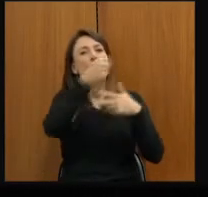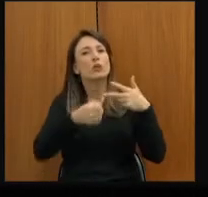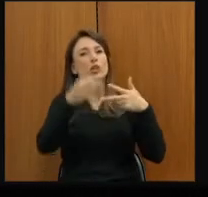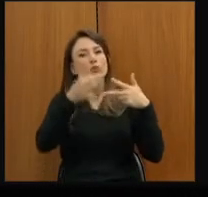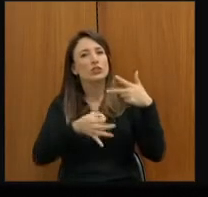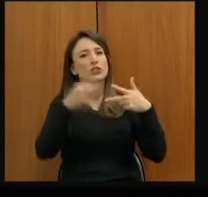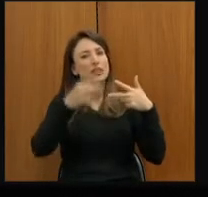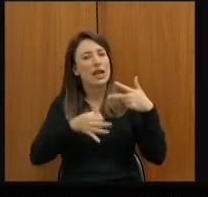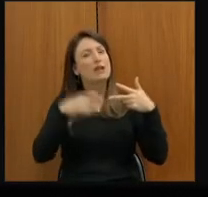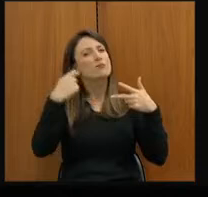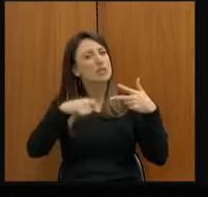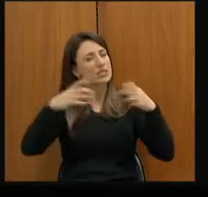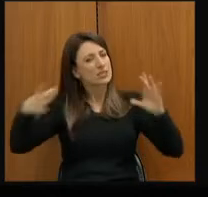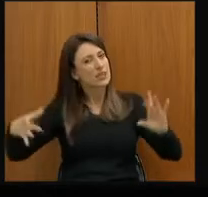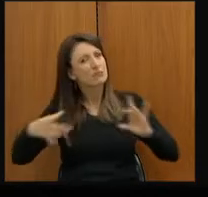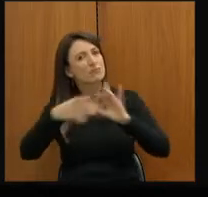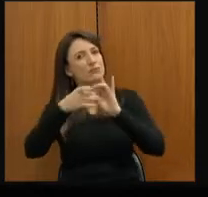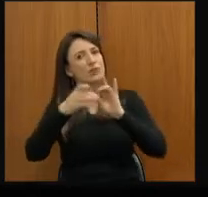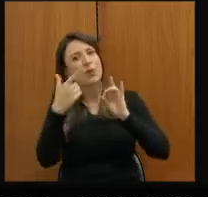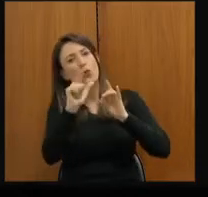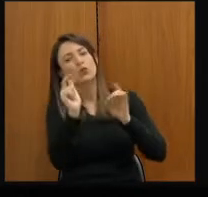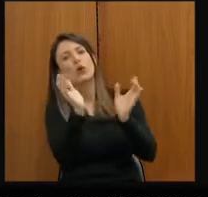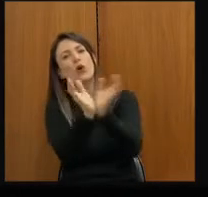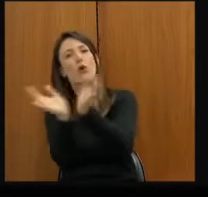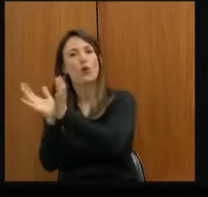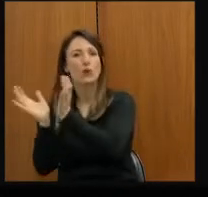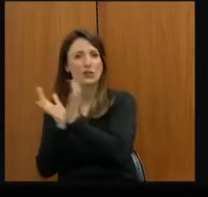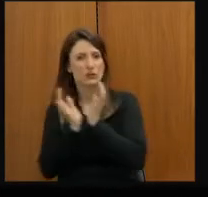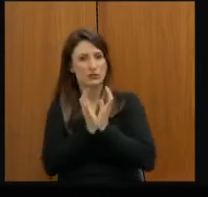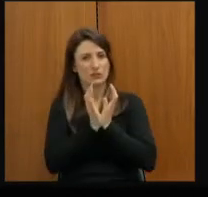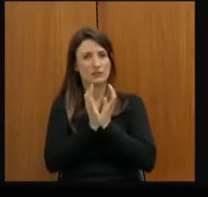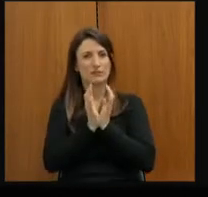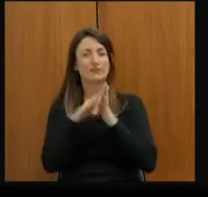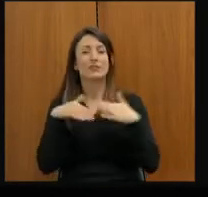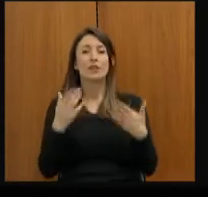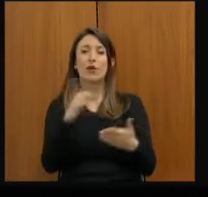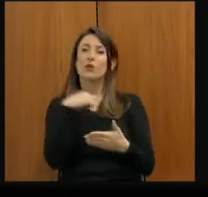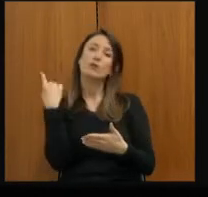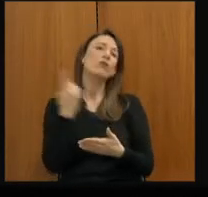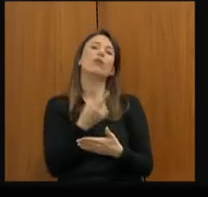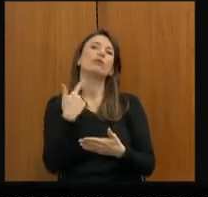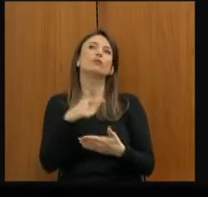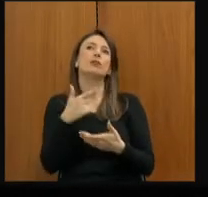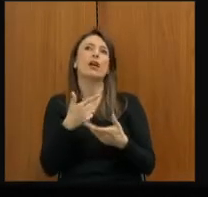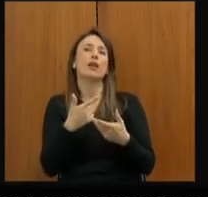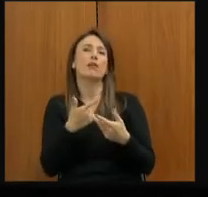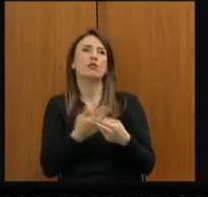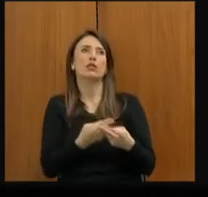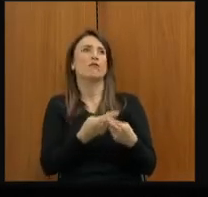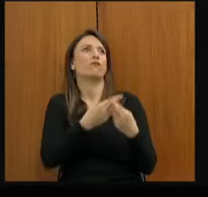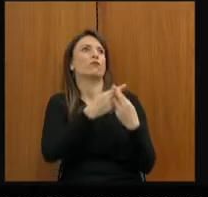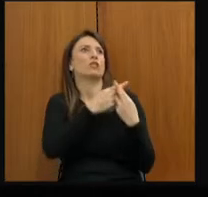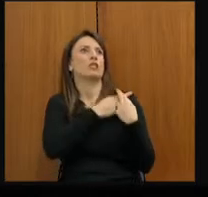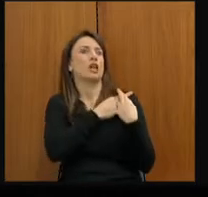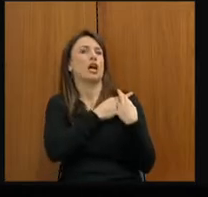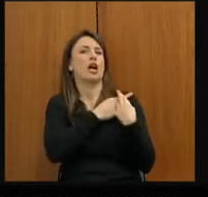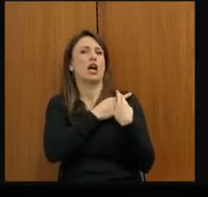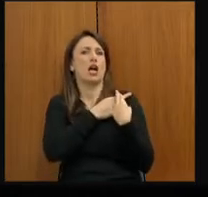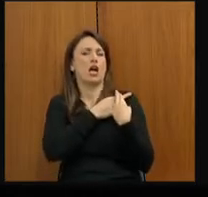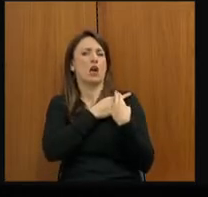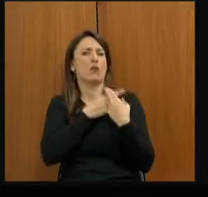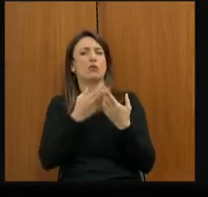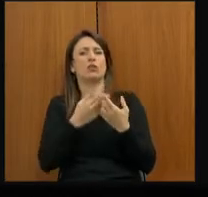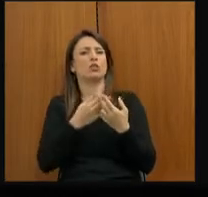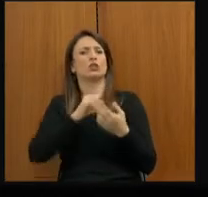os outros órgãos e se limita a isso então nós não temos a função nesse caso judicante né